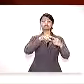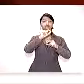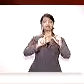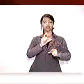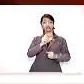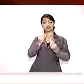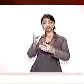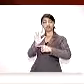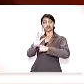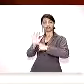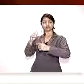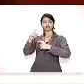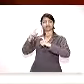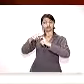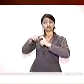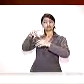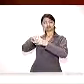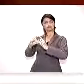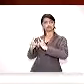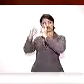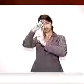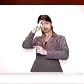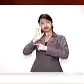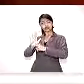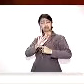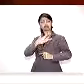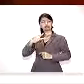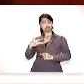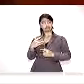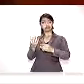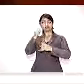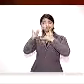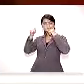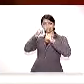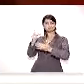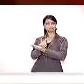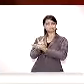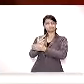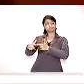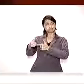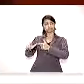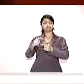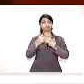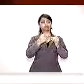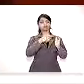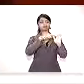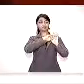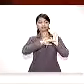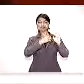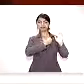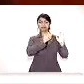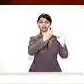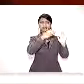saúde por intermédio de ações preventivas e assistenciais no item 39 e 40